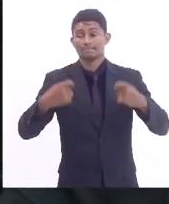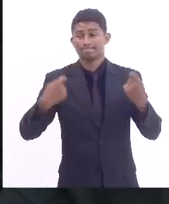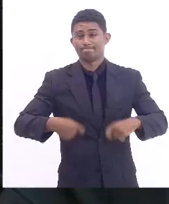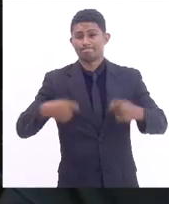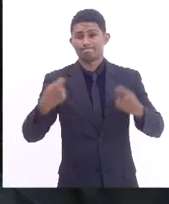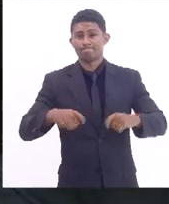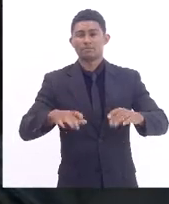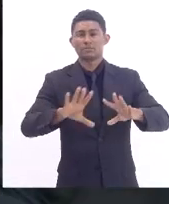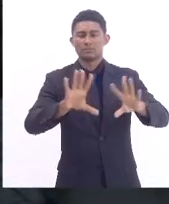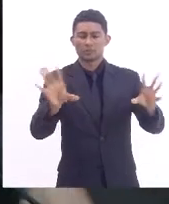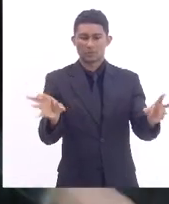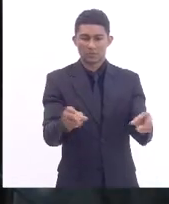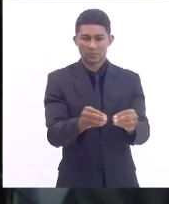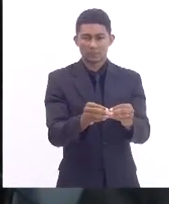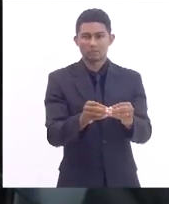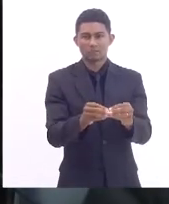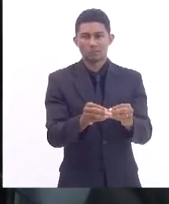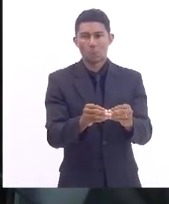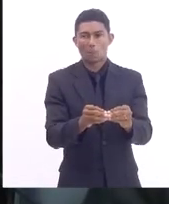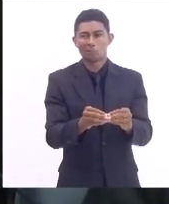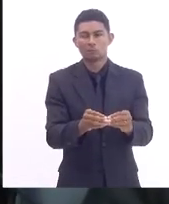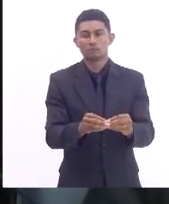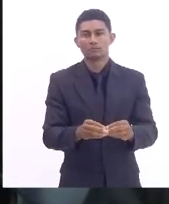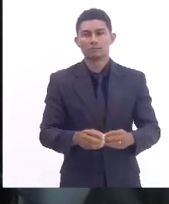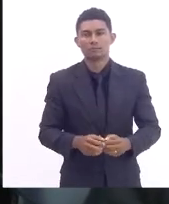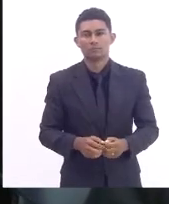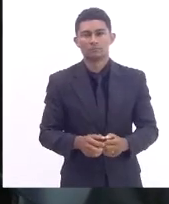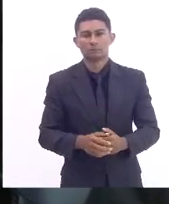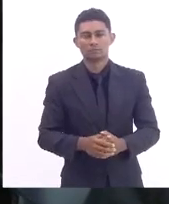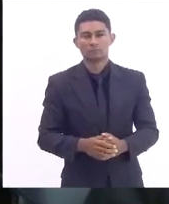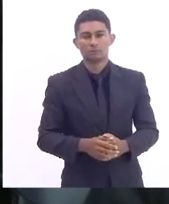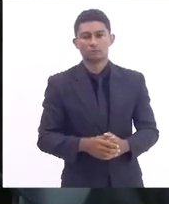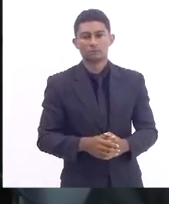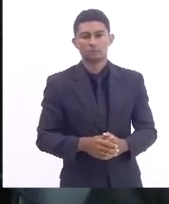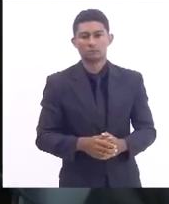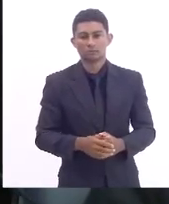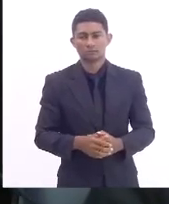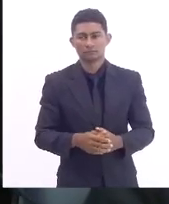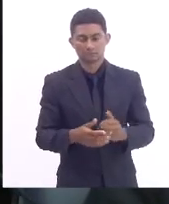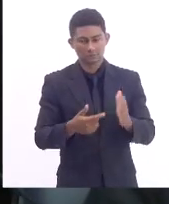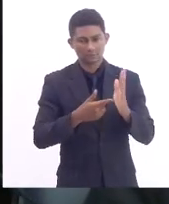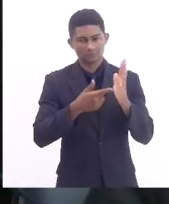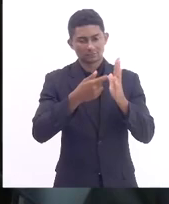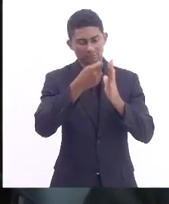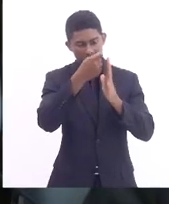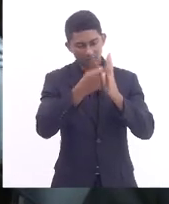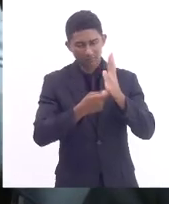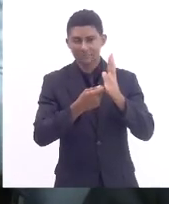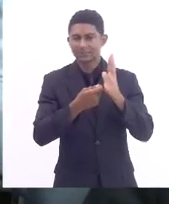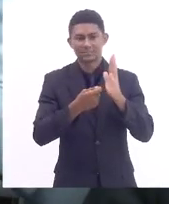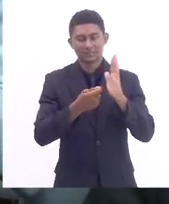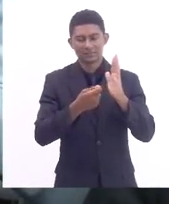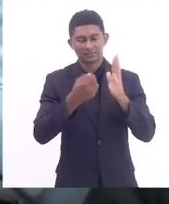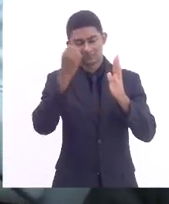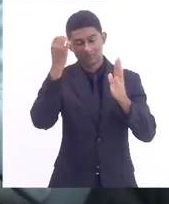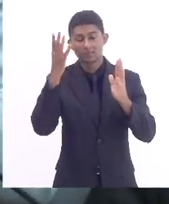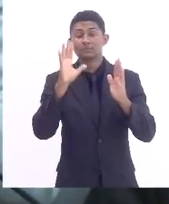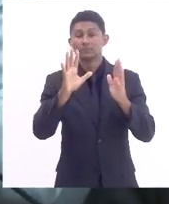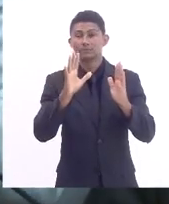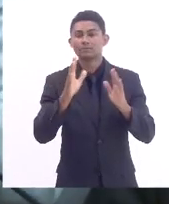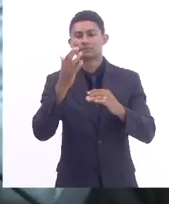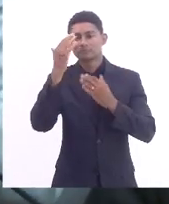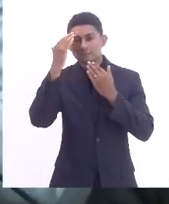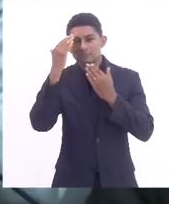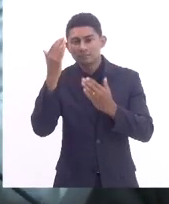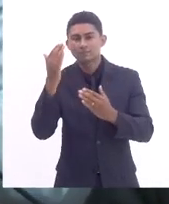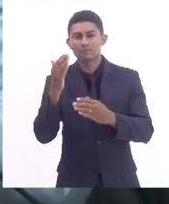fala primeiro antes de eu terminar eu queria é porque eu acabei fugindo aqui o meu roteiro antes de terminar queria agradecer a